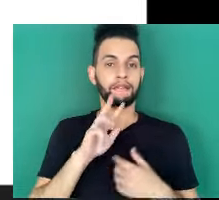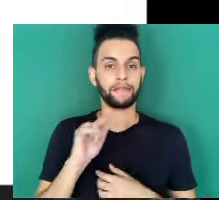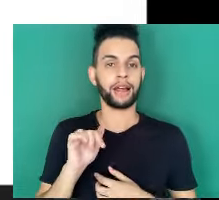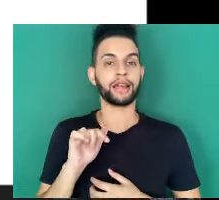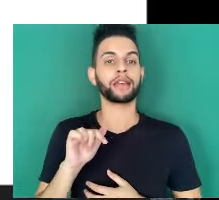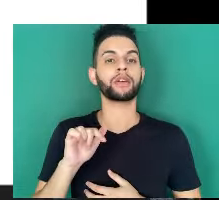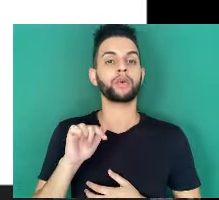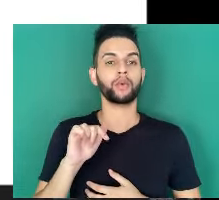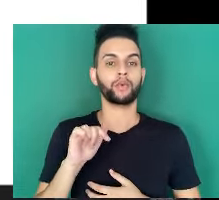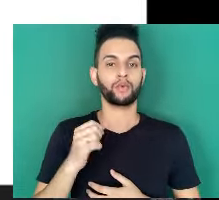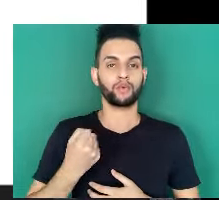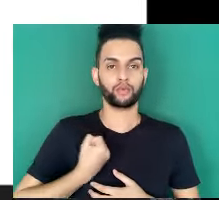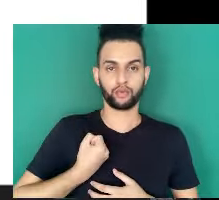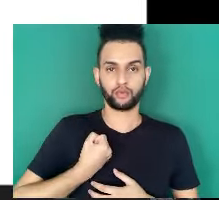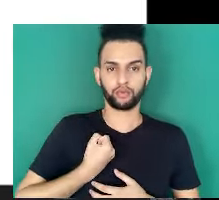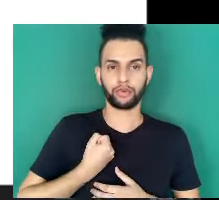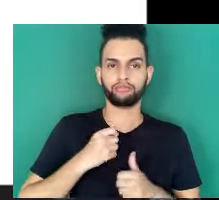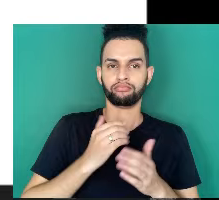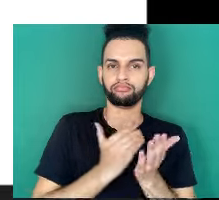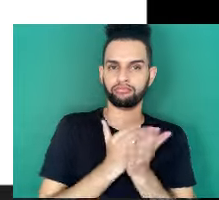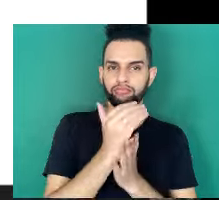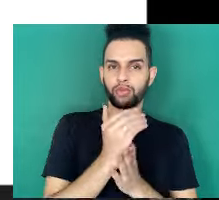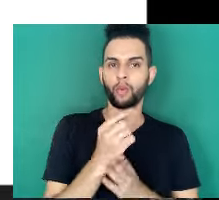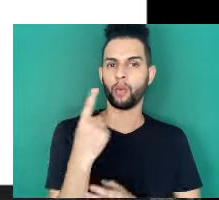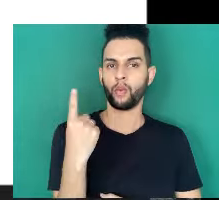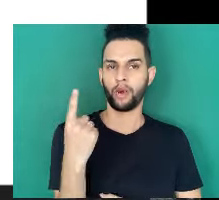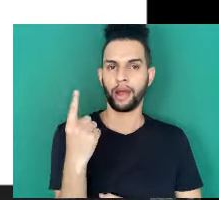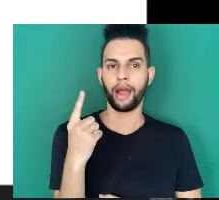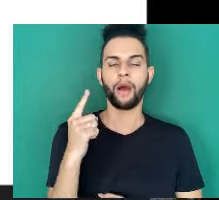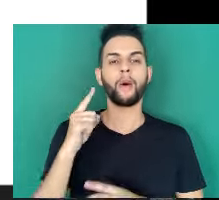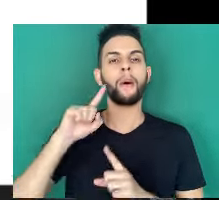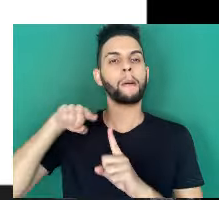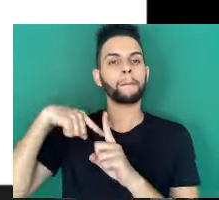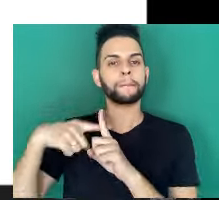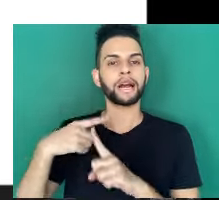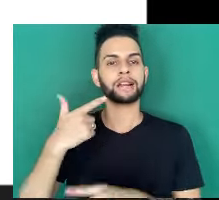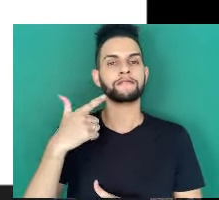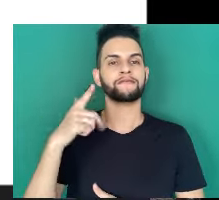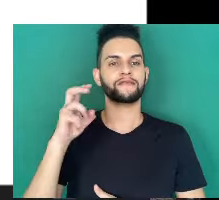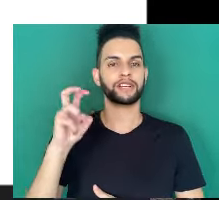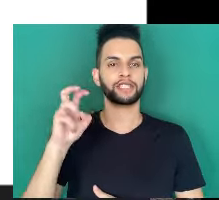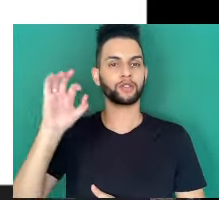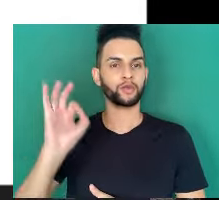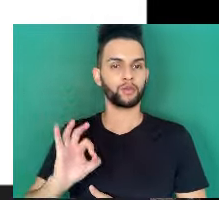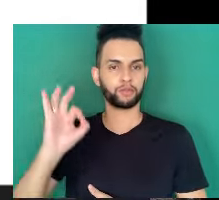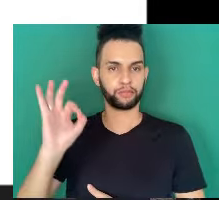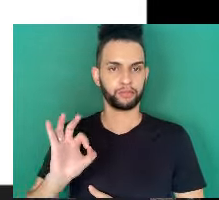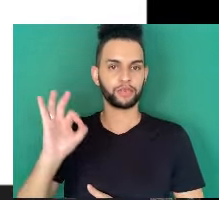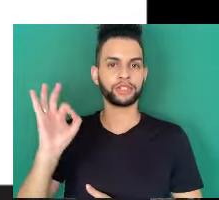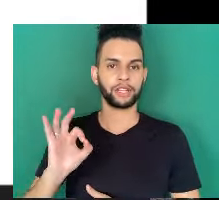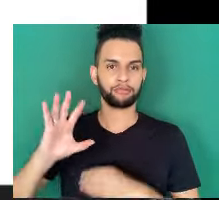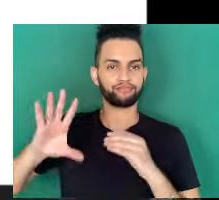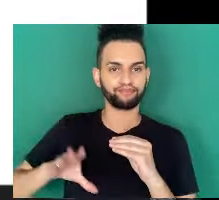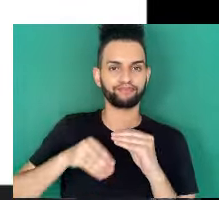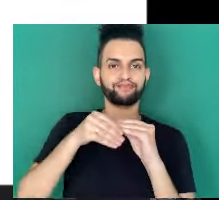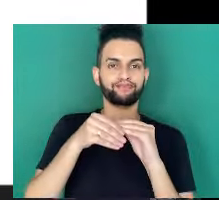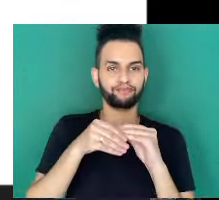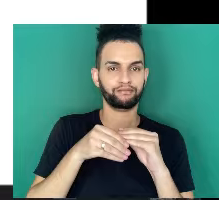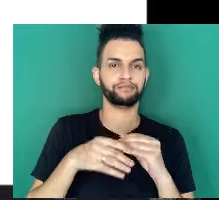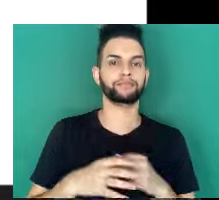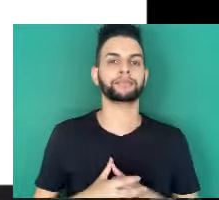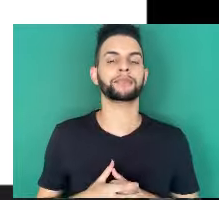inicial mais 25% desse capital.